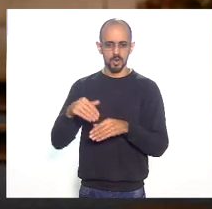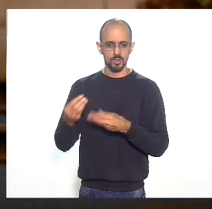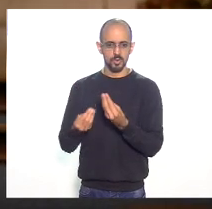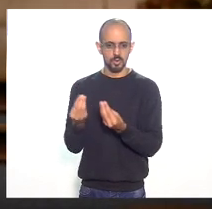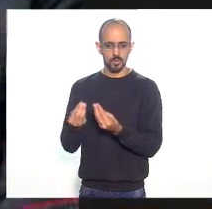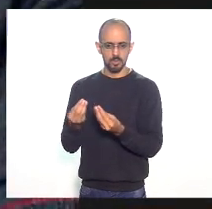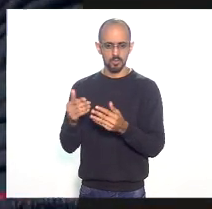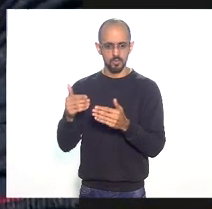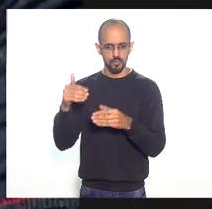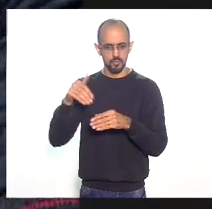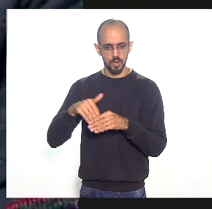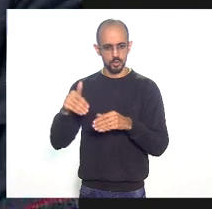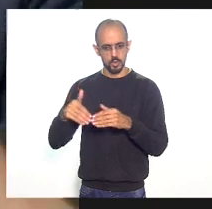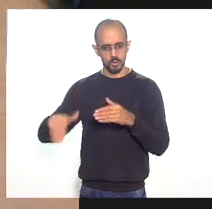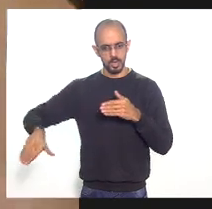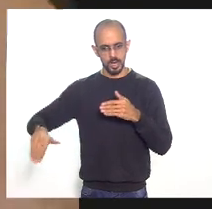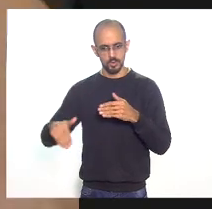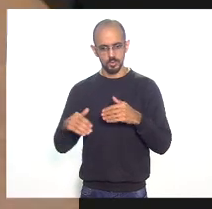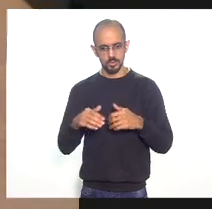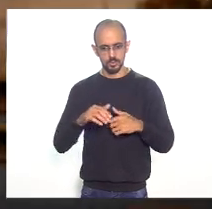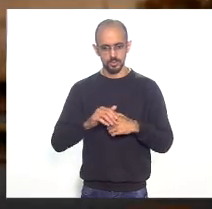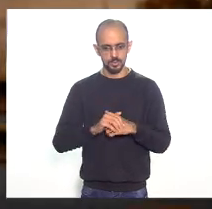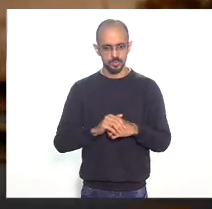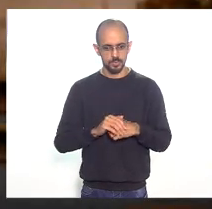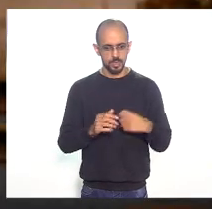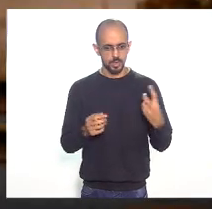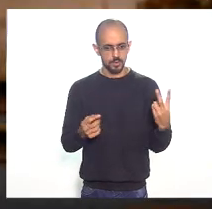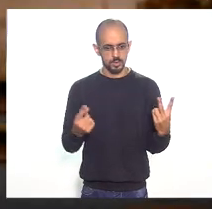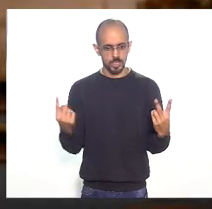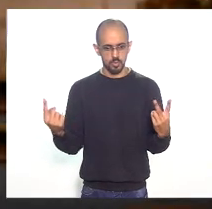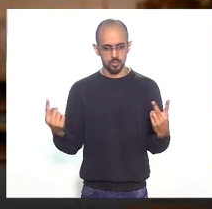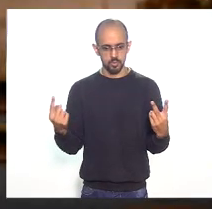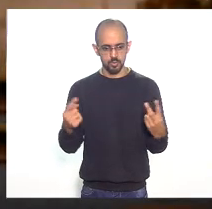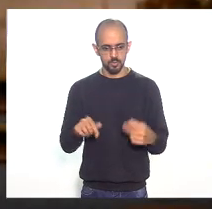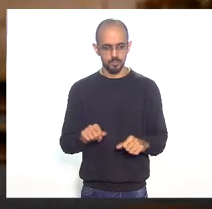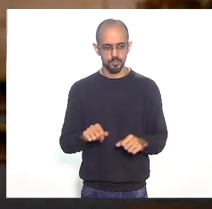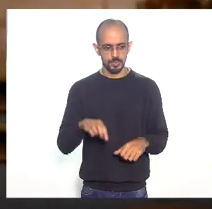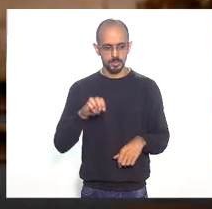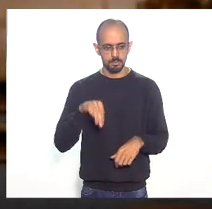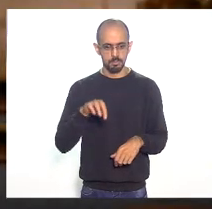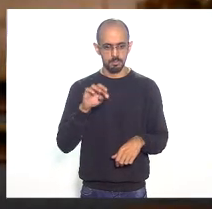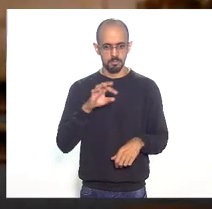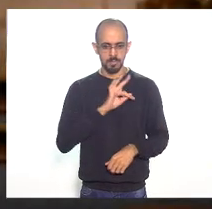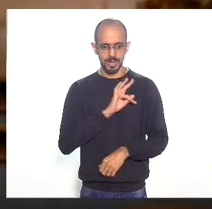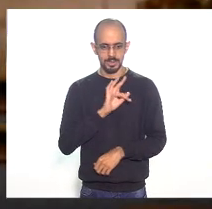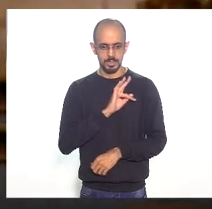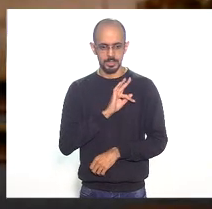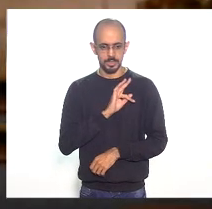voto contrário. Então, muito bem. Dois a um. Deputada Marta Rocha.